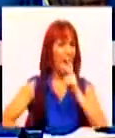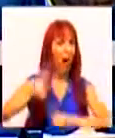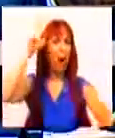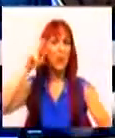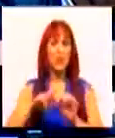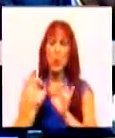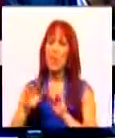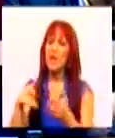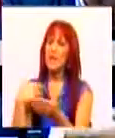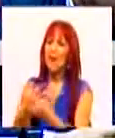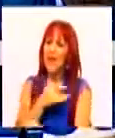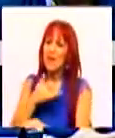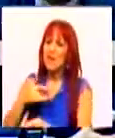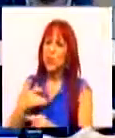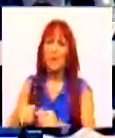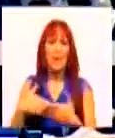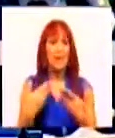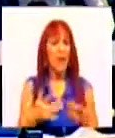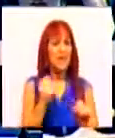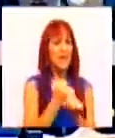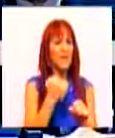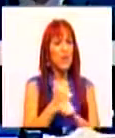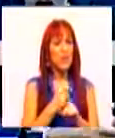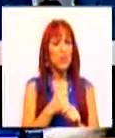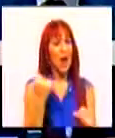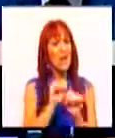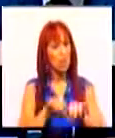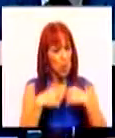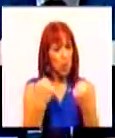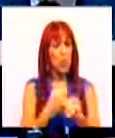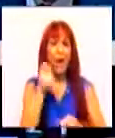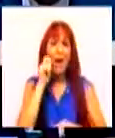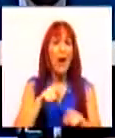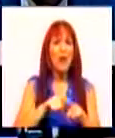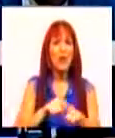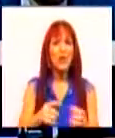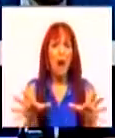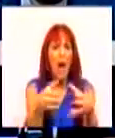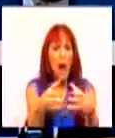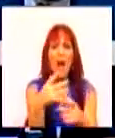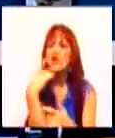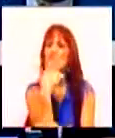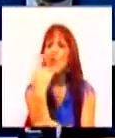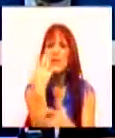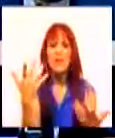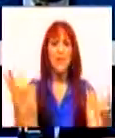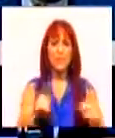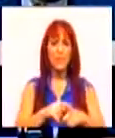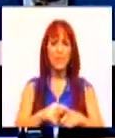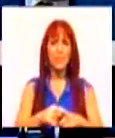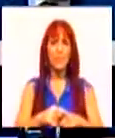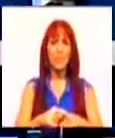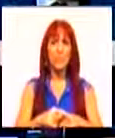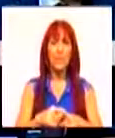prestar cuidados de saúde, prestar serviços de ação social a quem está em aglomerados isolados e é